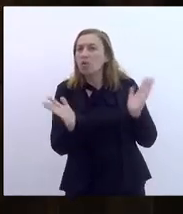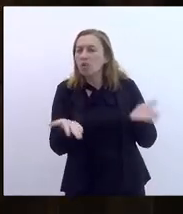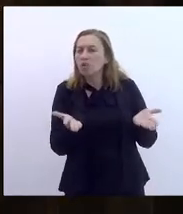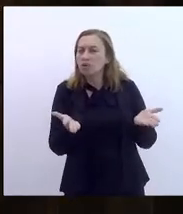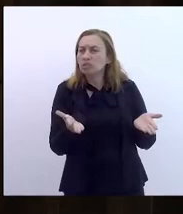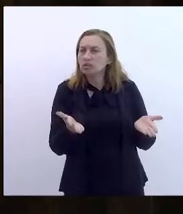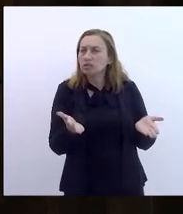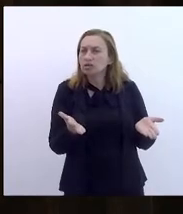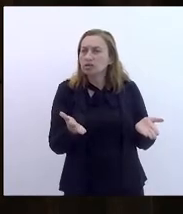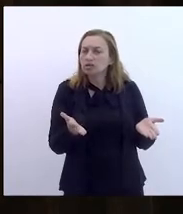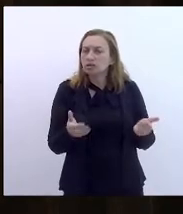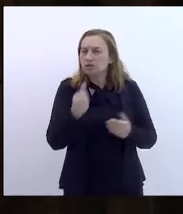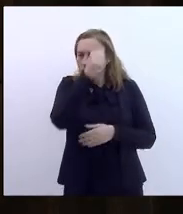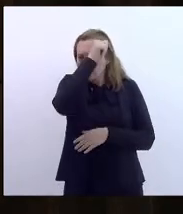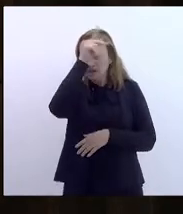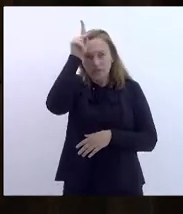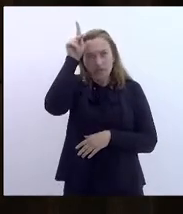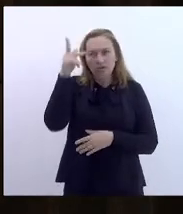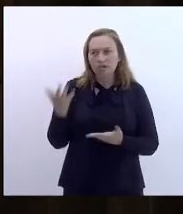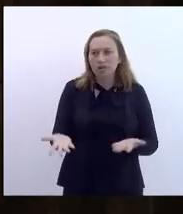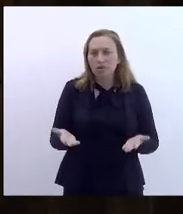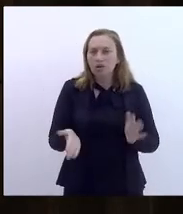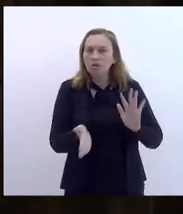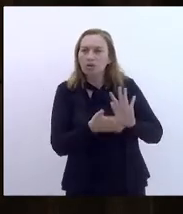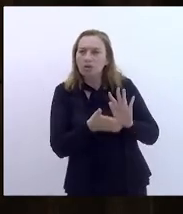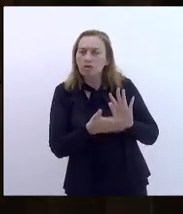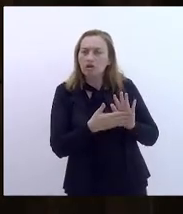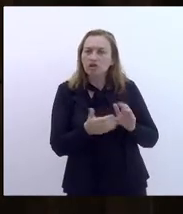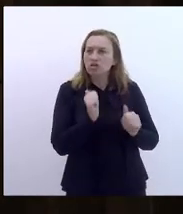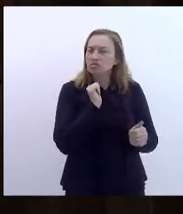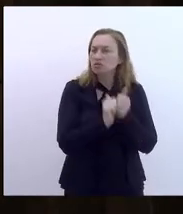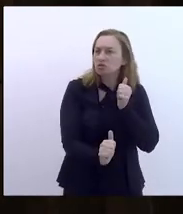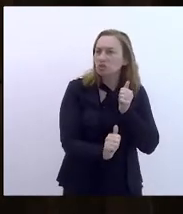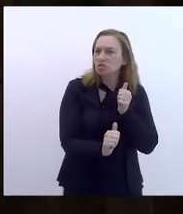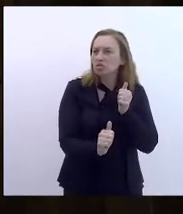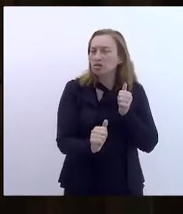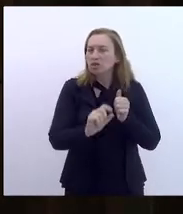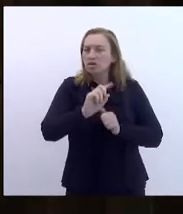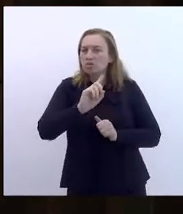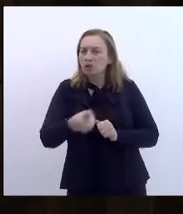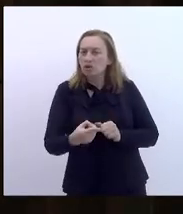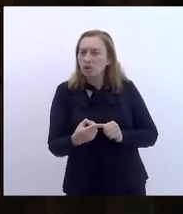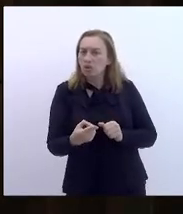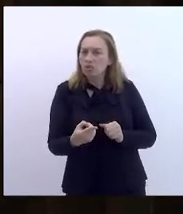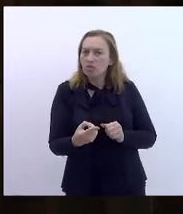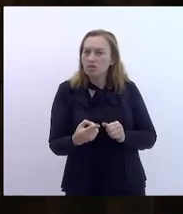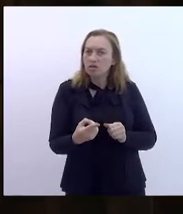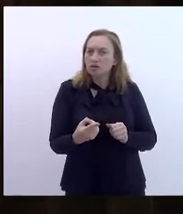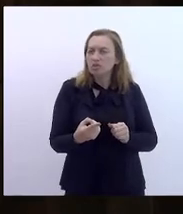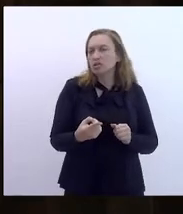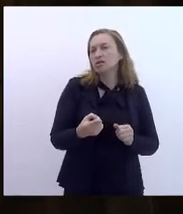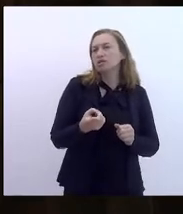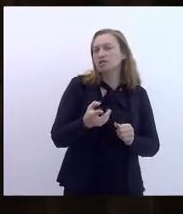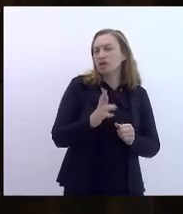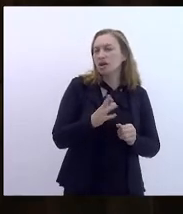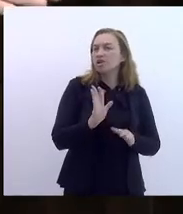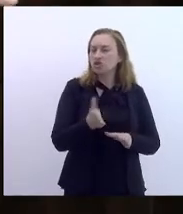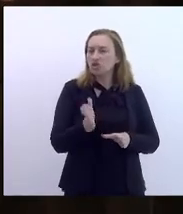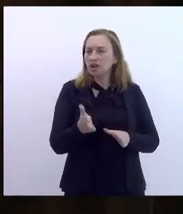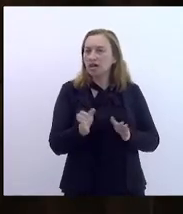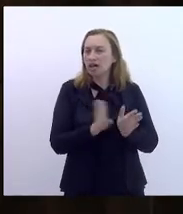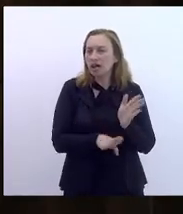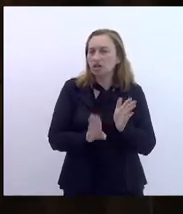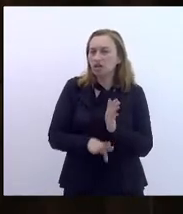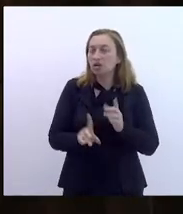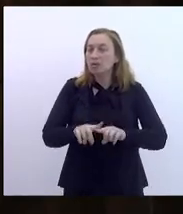no âmbito da Prefeitura de de um projeto esportivo que já saiu alguns milhões de e os cofres públicos e que na verdade é um